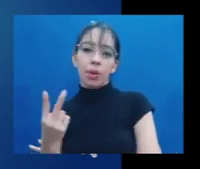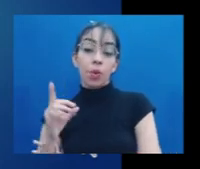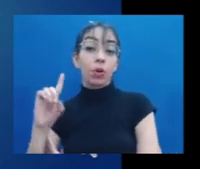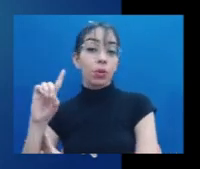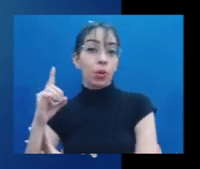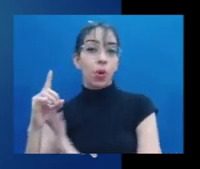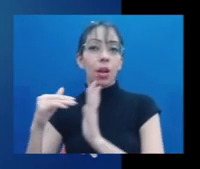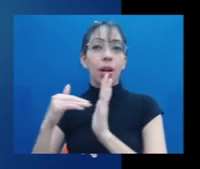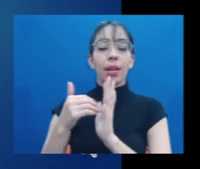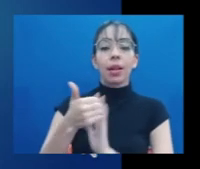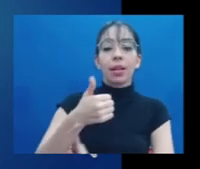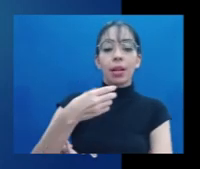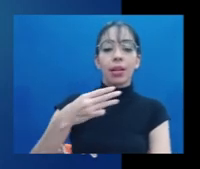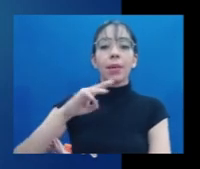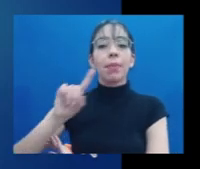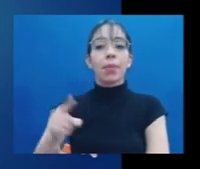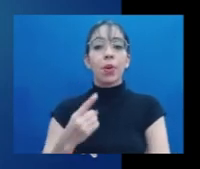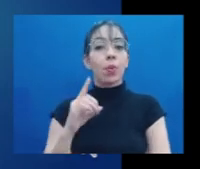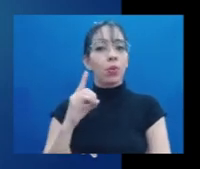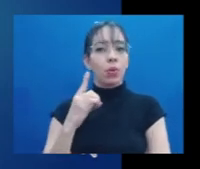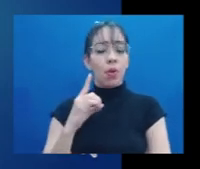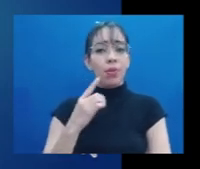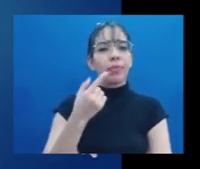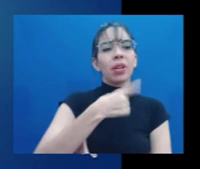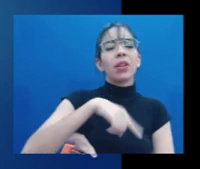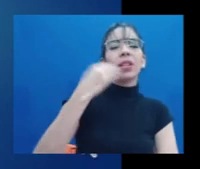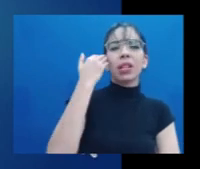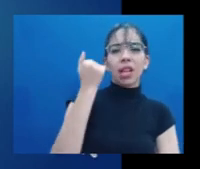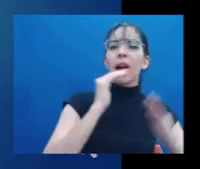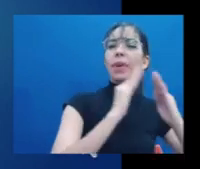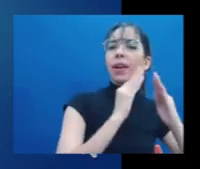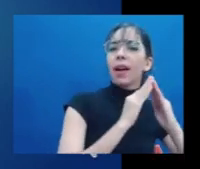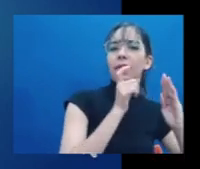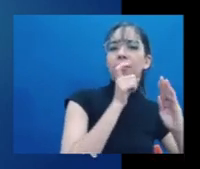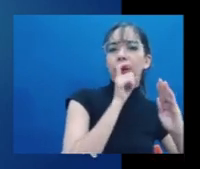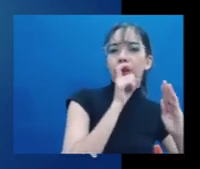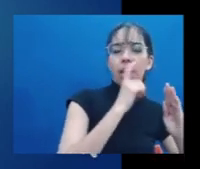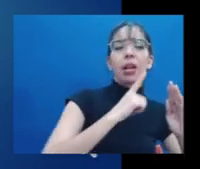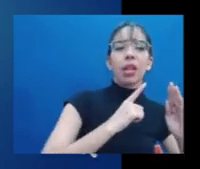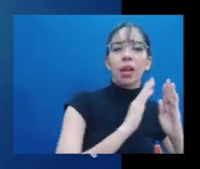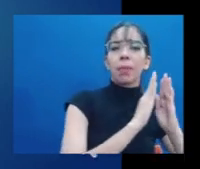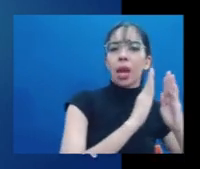para o armazenamento desses materiais inflamáveis, né? Entretanto,